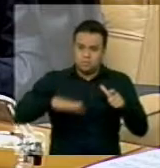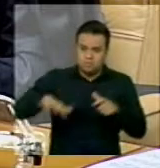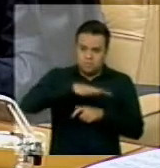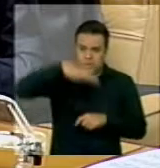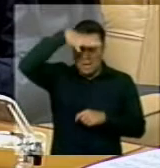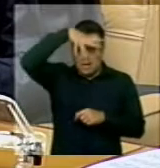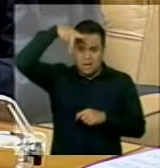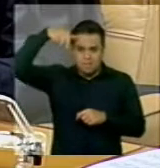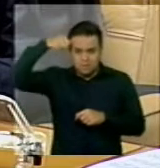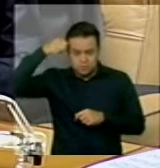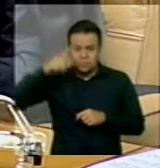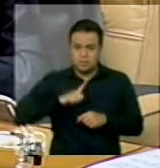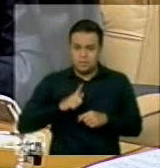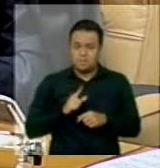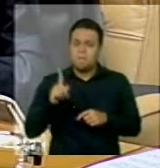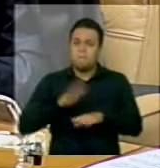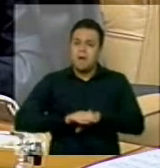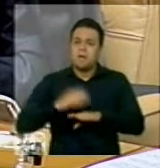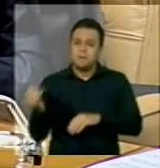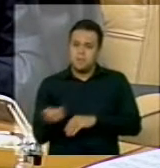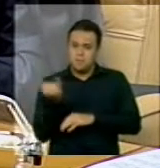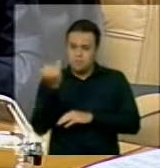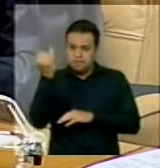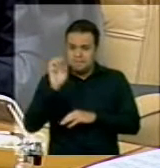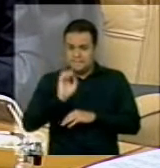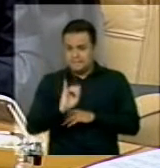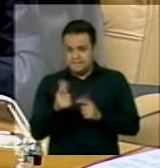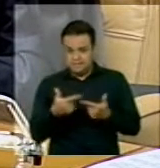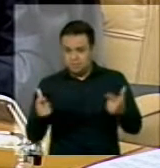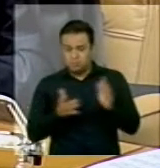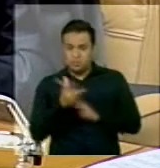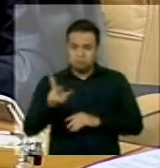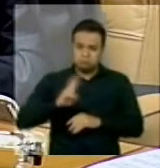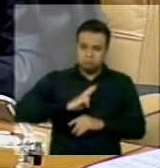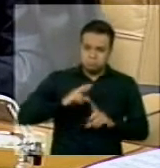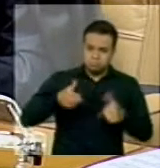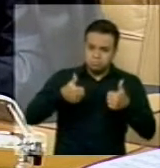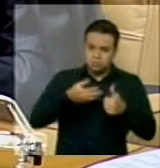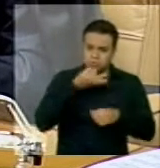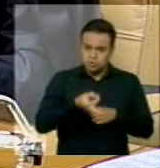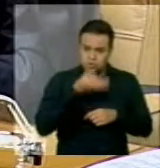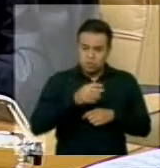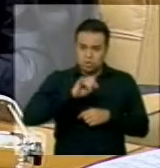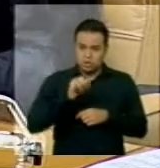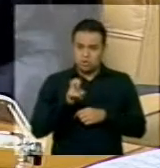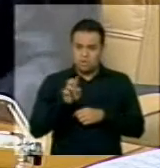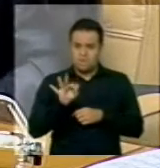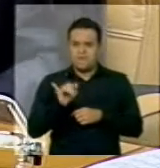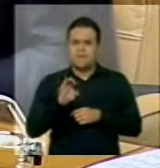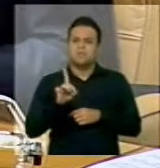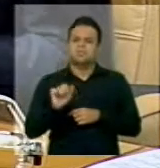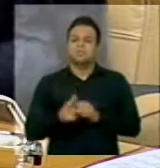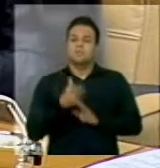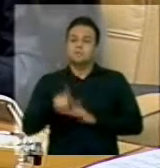bens jurídicos de máxima importância sem uma razão suficientemente forte que justificasse esta sua